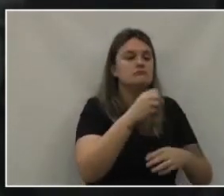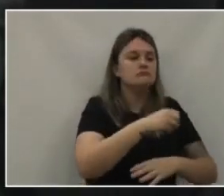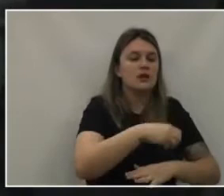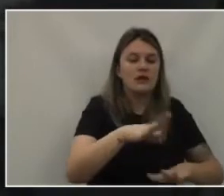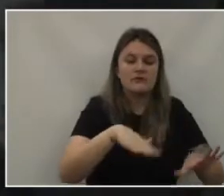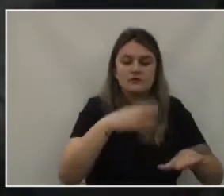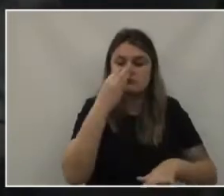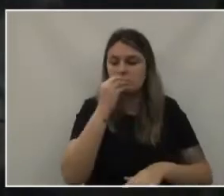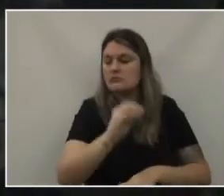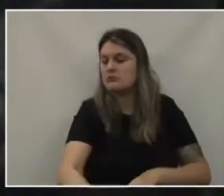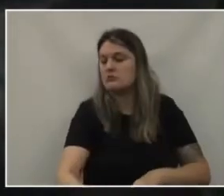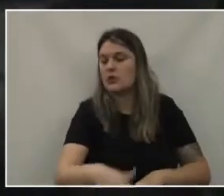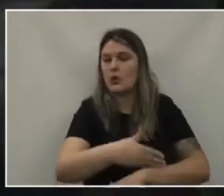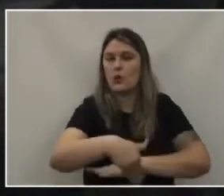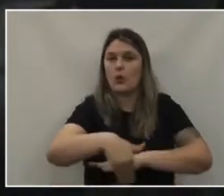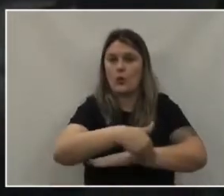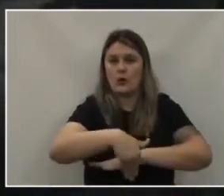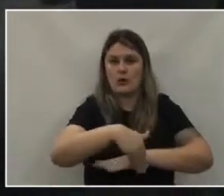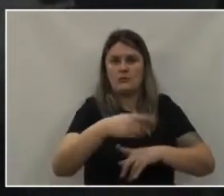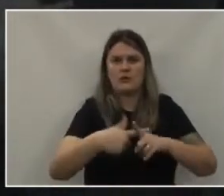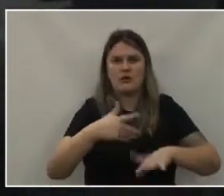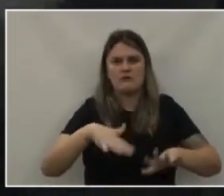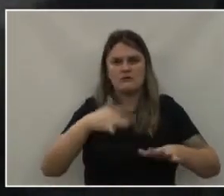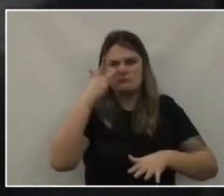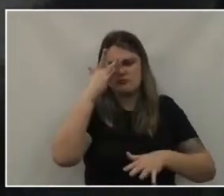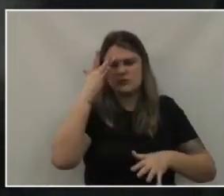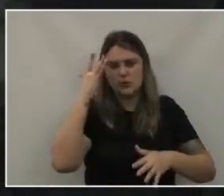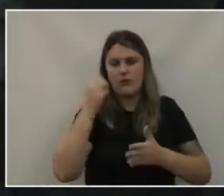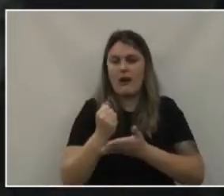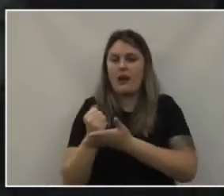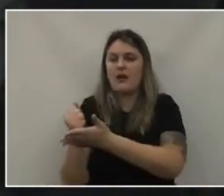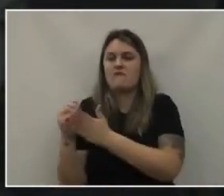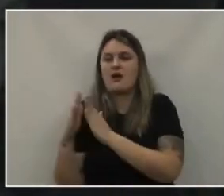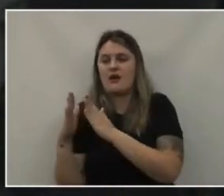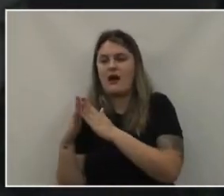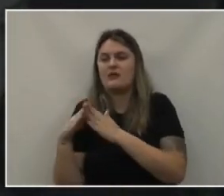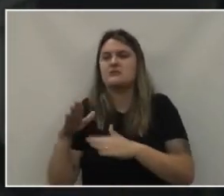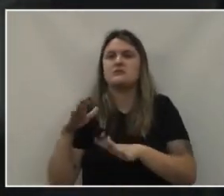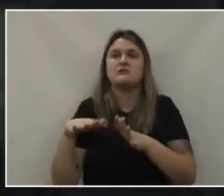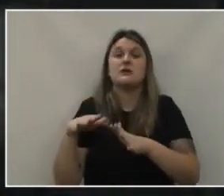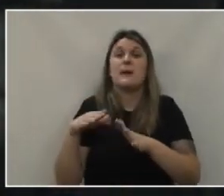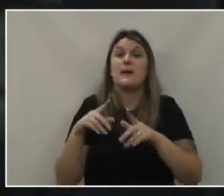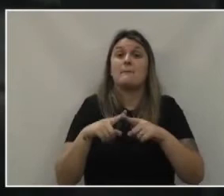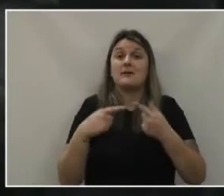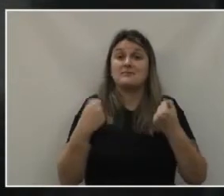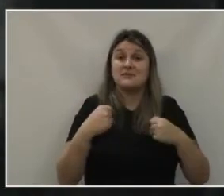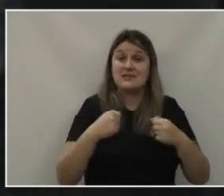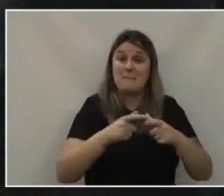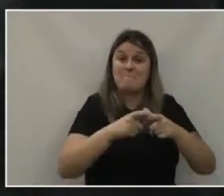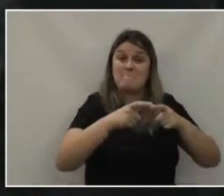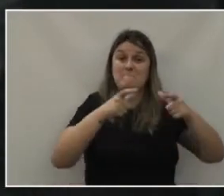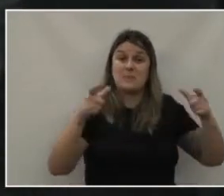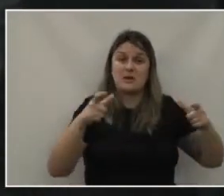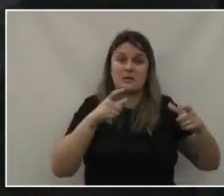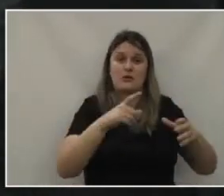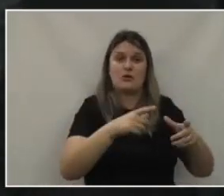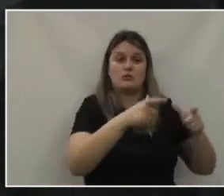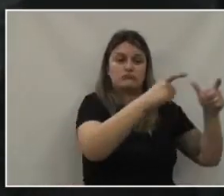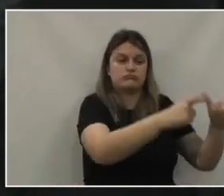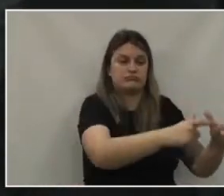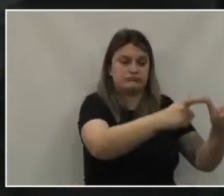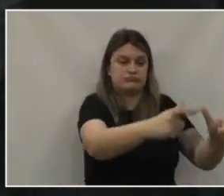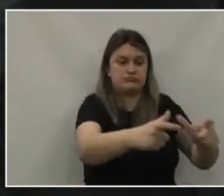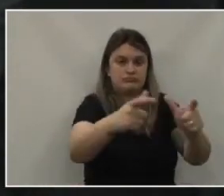Lógico, as pessoas colocam ali no bolso, levam, depois colocam no lixo, mas tendo